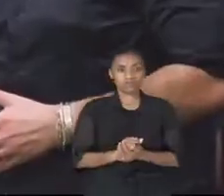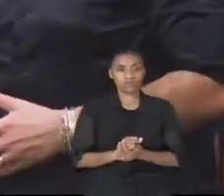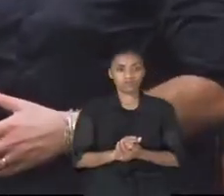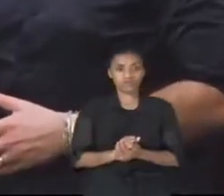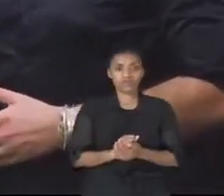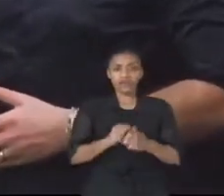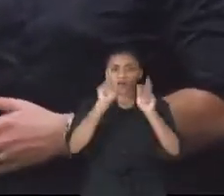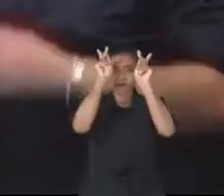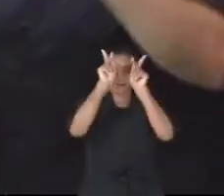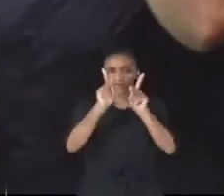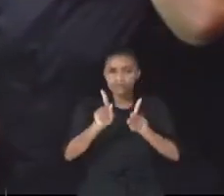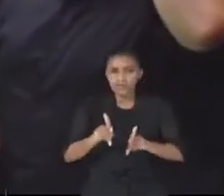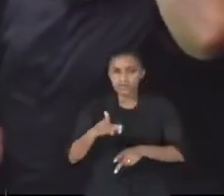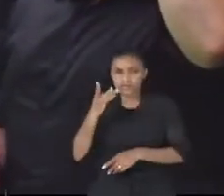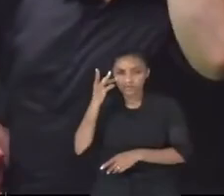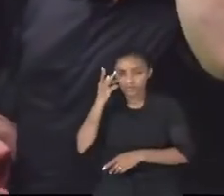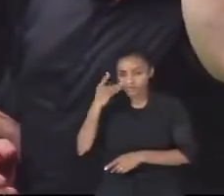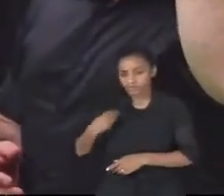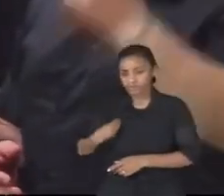Essa presença latente,